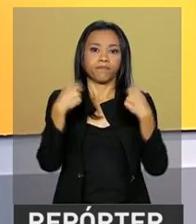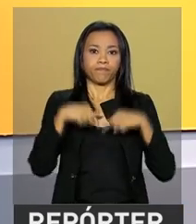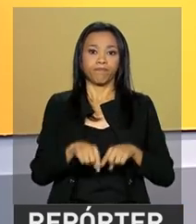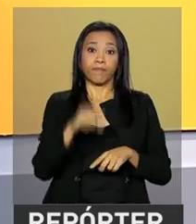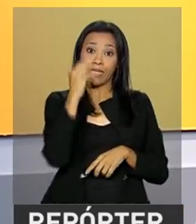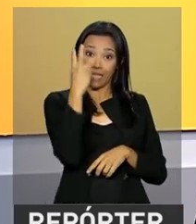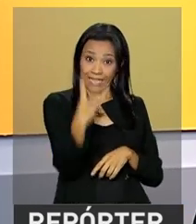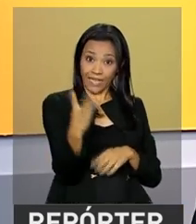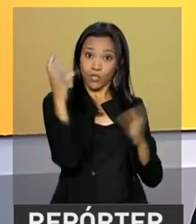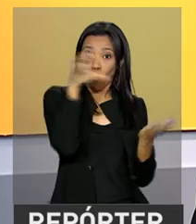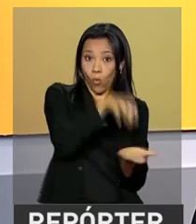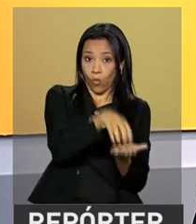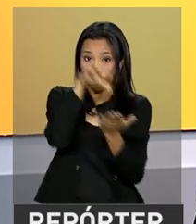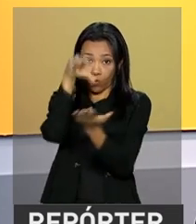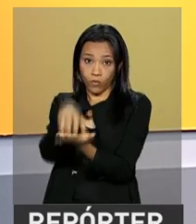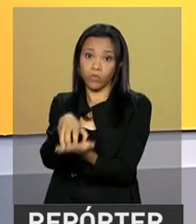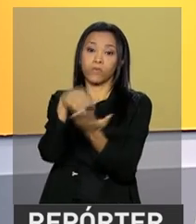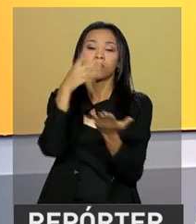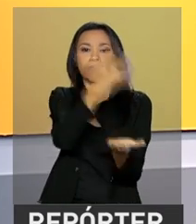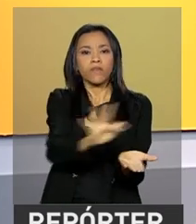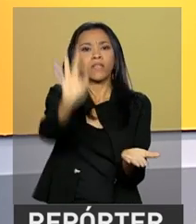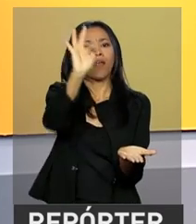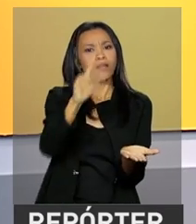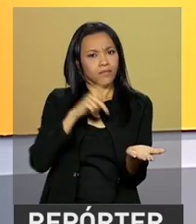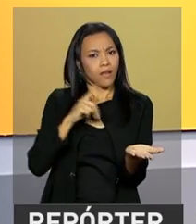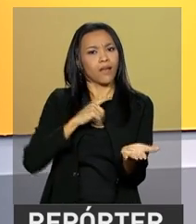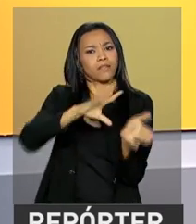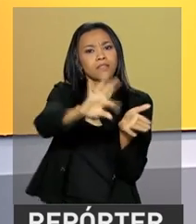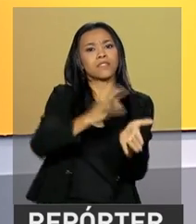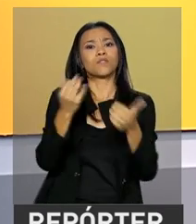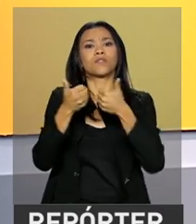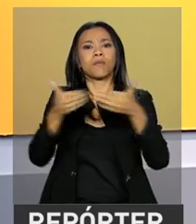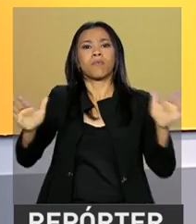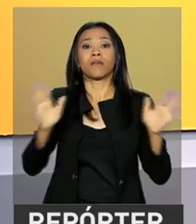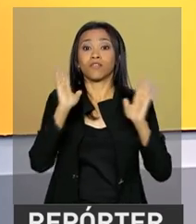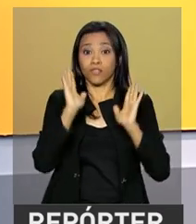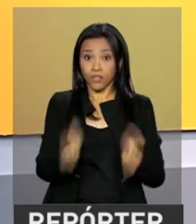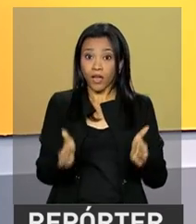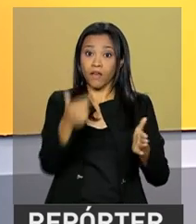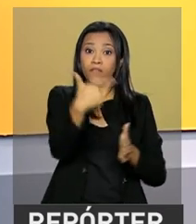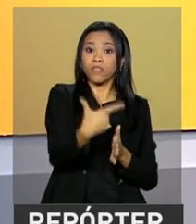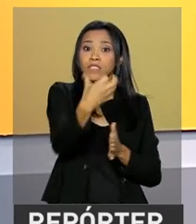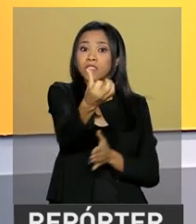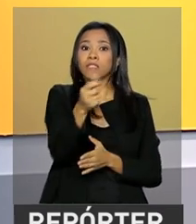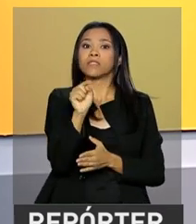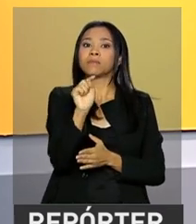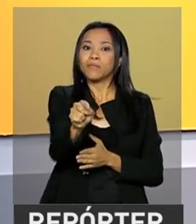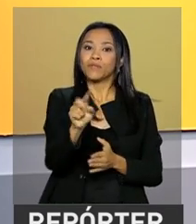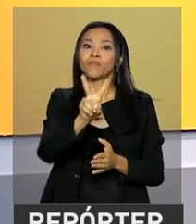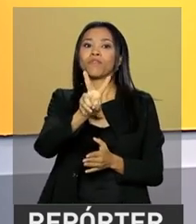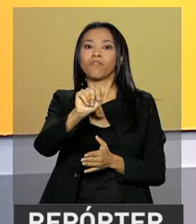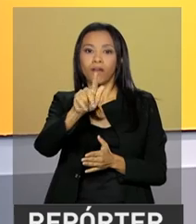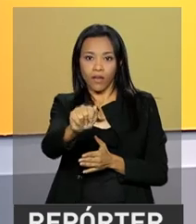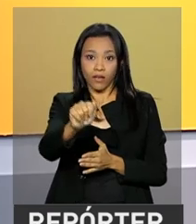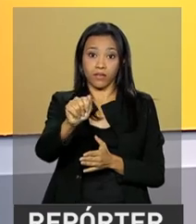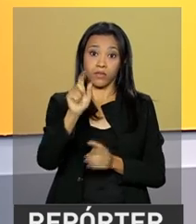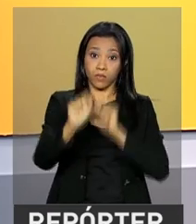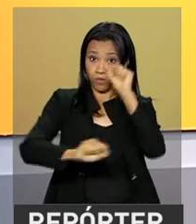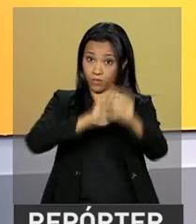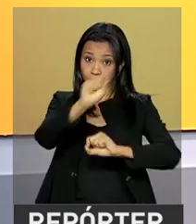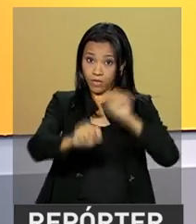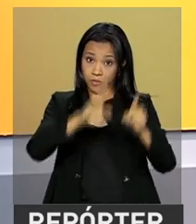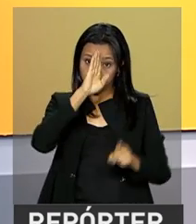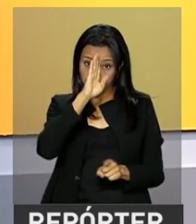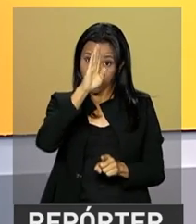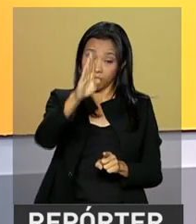três concursos públicos de órgãos federais estão com inscrições abertas para cerca de 26.000 vagas o destaque